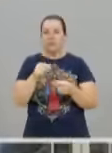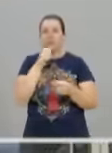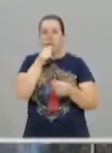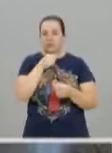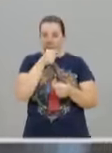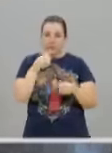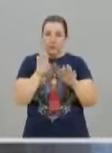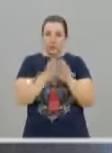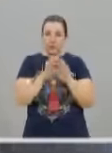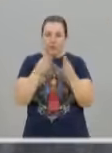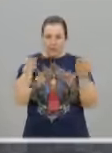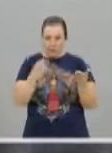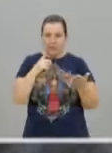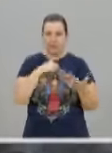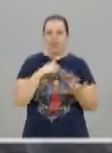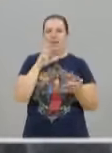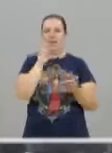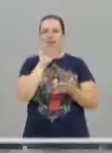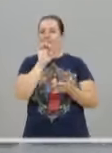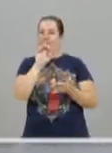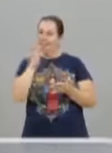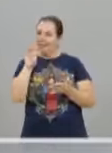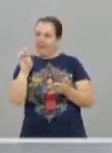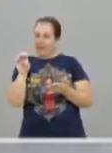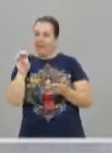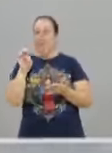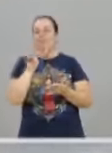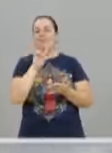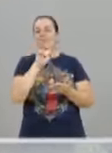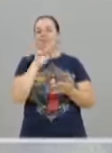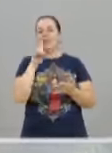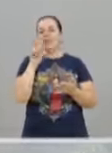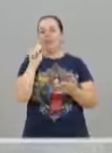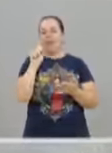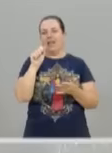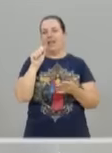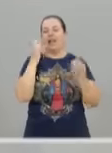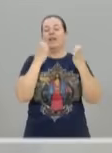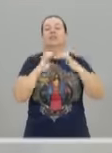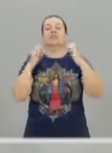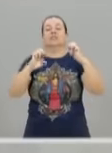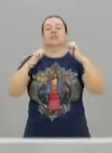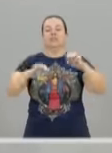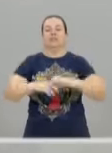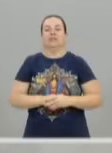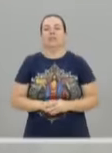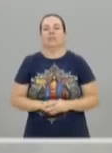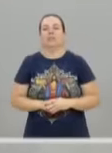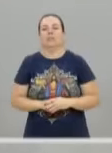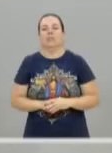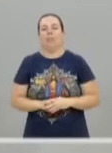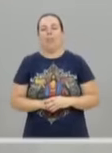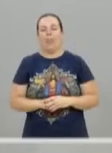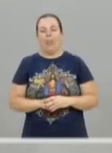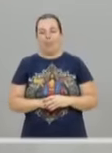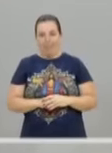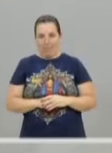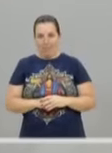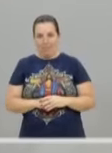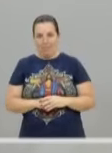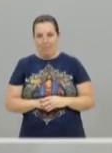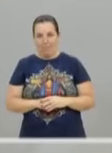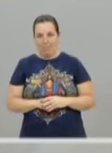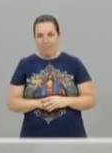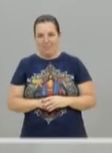Red vida evangeliza com um cantor depois eu e eu esqueço o